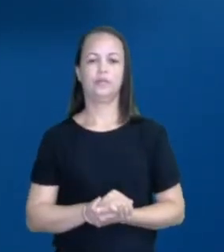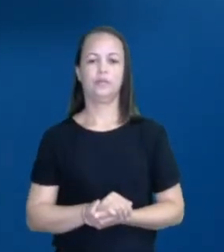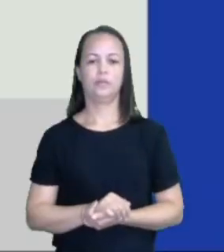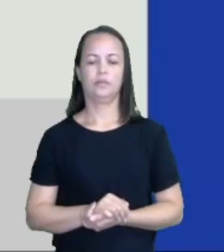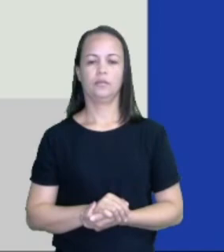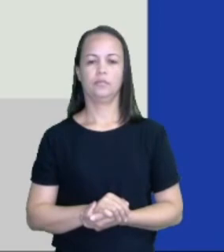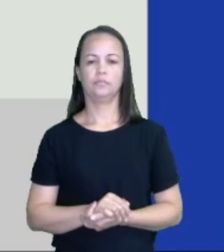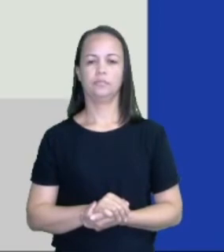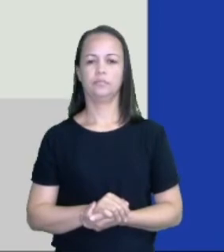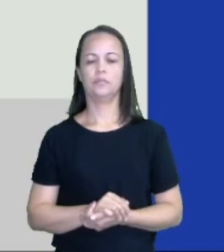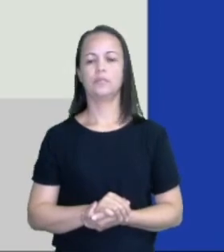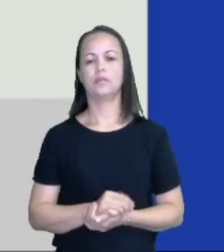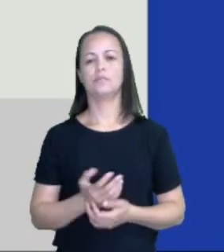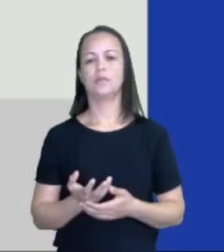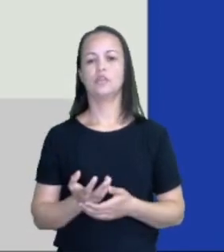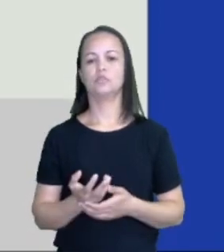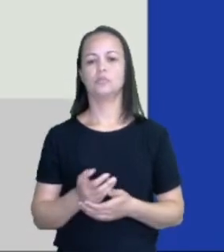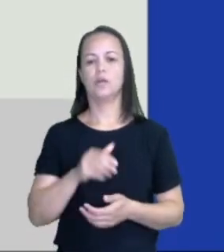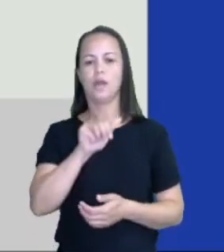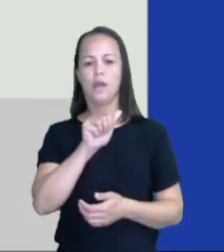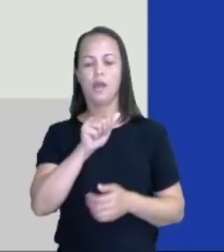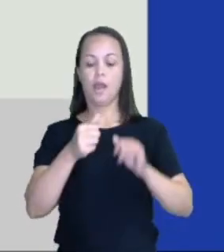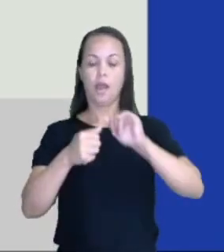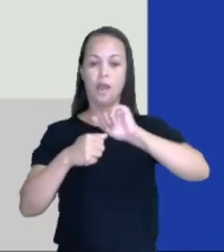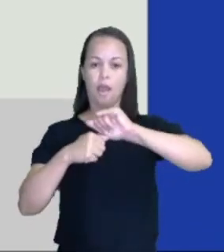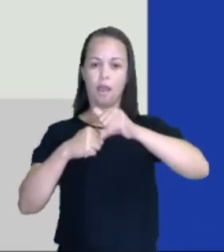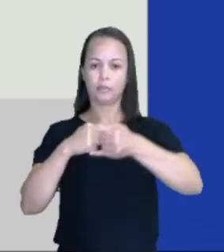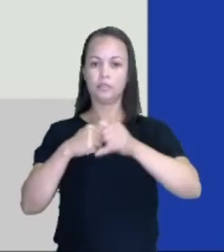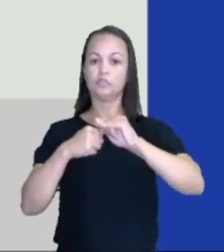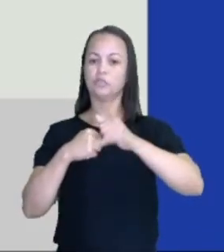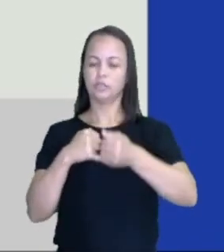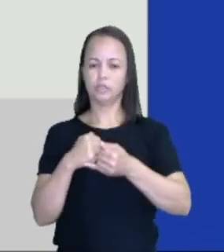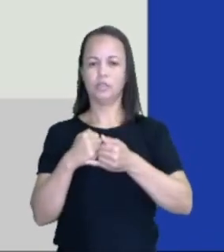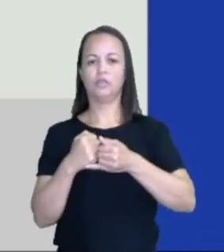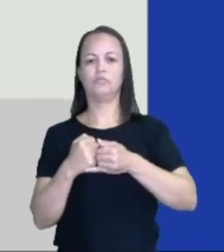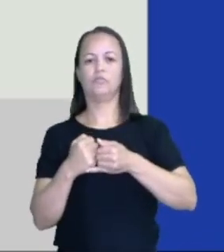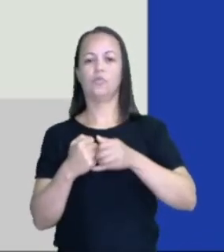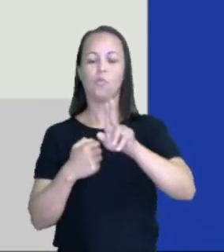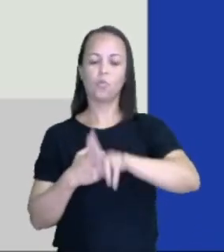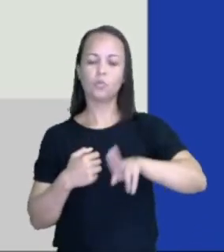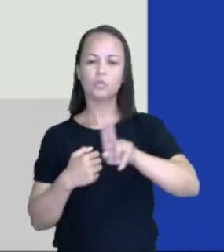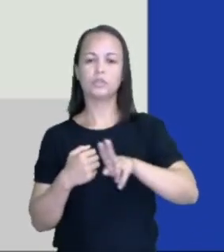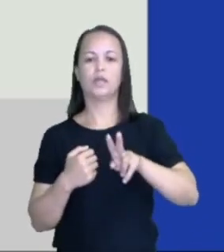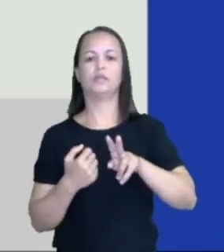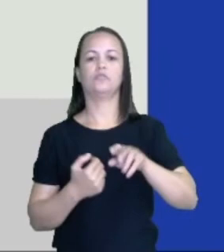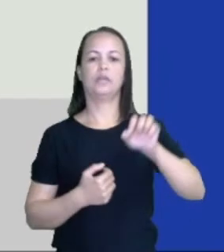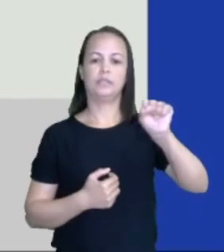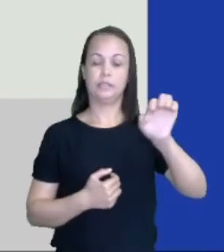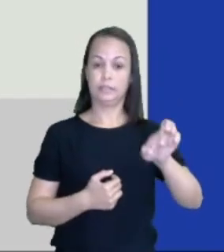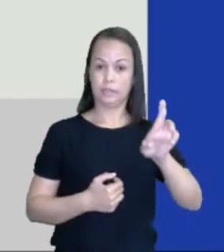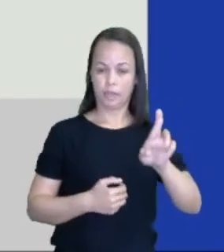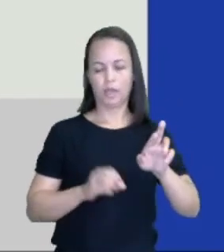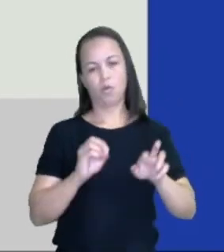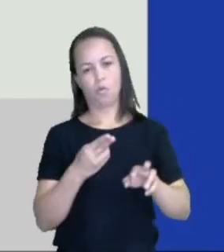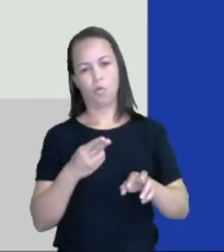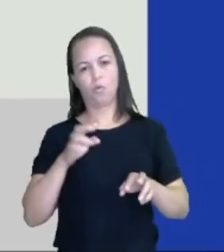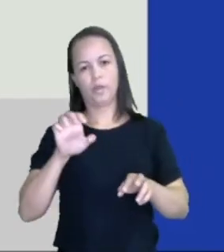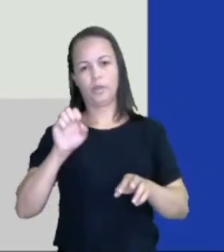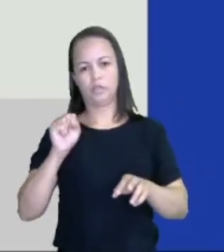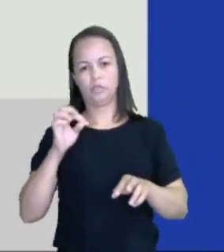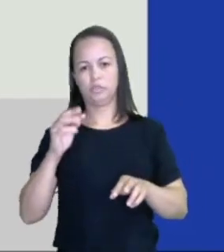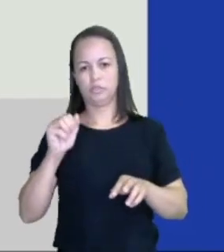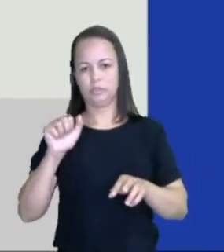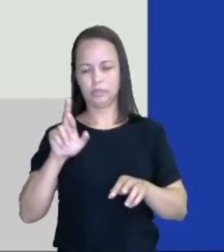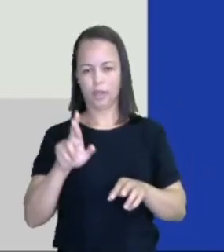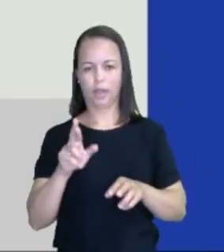Mesmo adjetivo utilizado com ser ou estar pode mudar de sentido. Ser